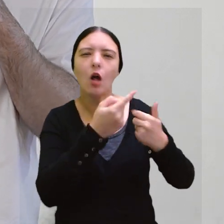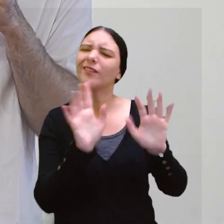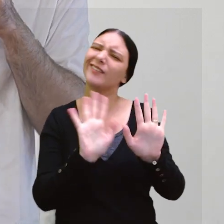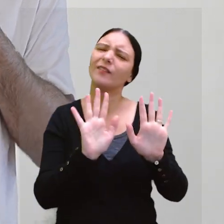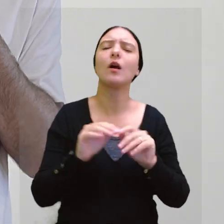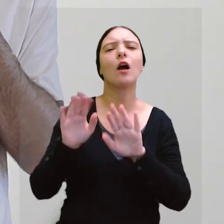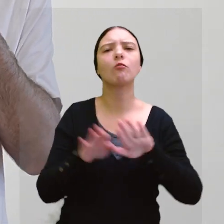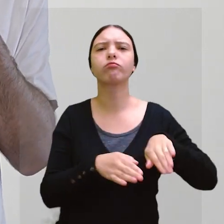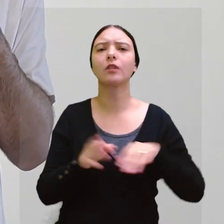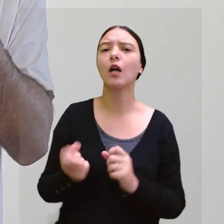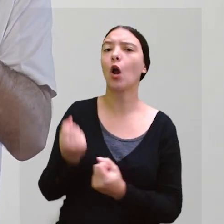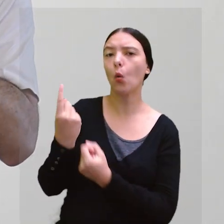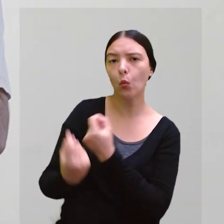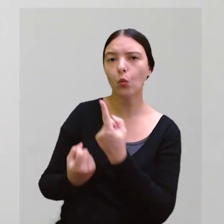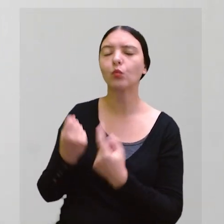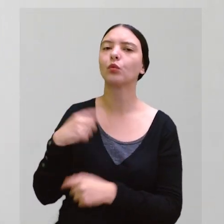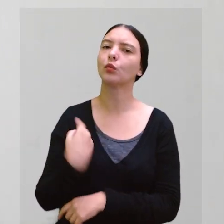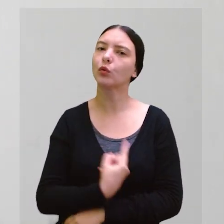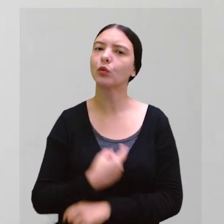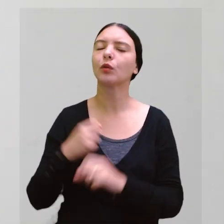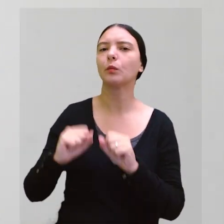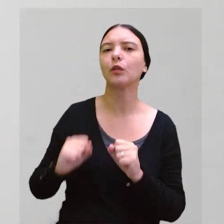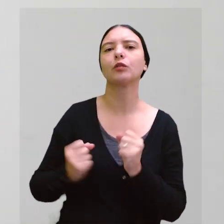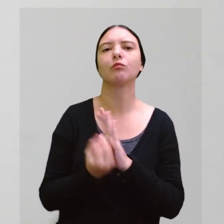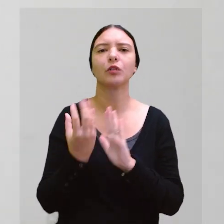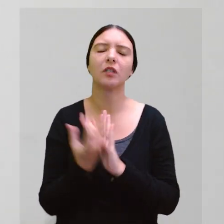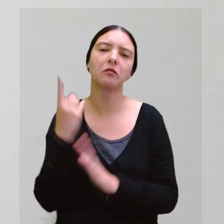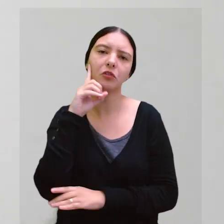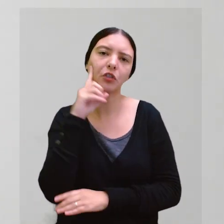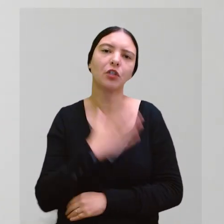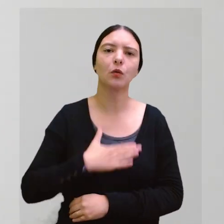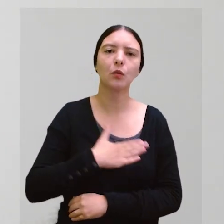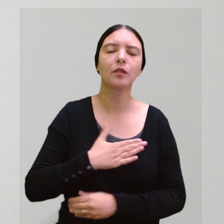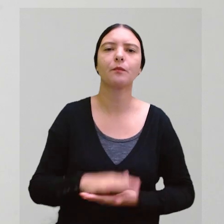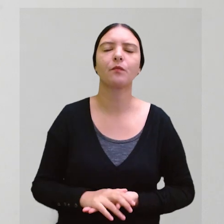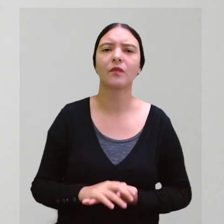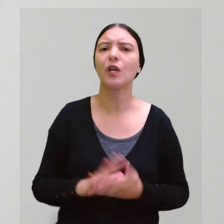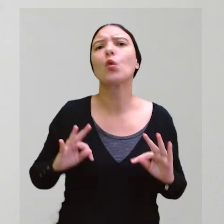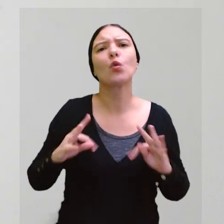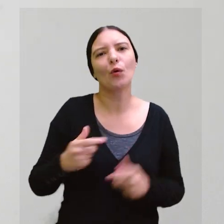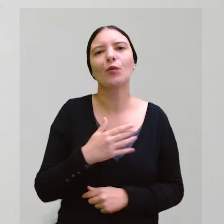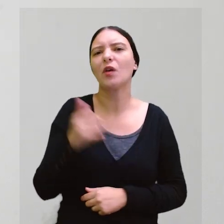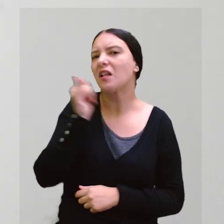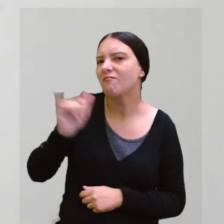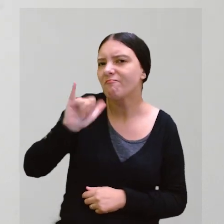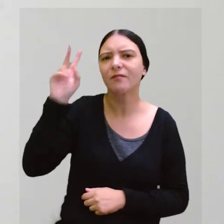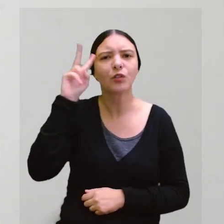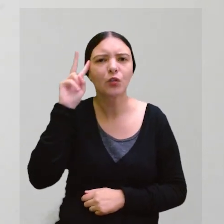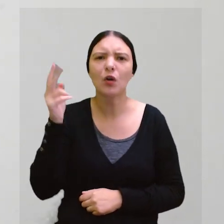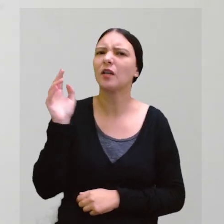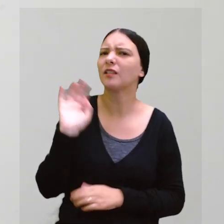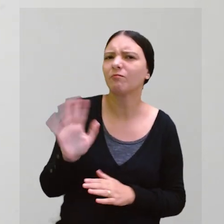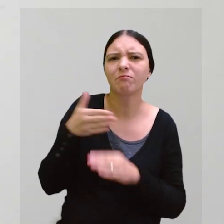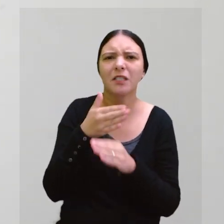juntos algumas razões para a gente gostar dessas produções no dia a dia. Em alguma medida, todo mundo gosta de contar caso, de ouvir história,